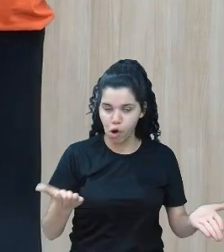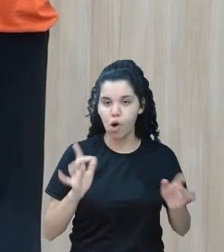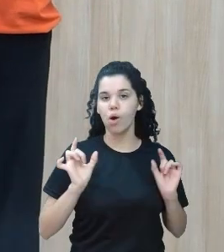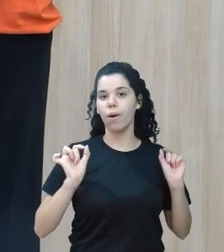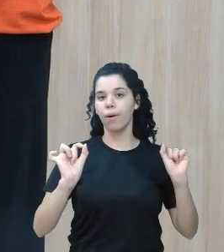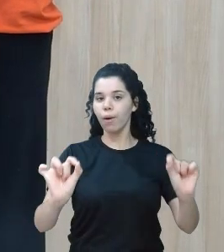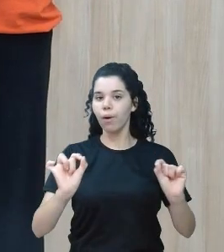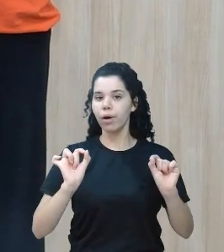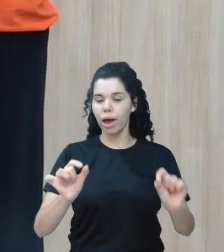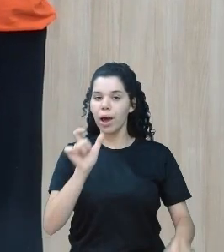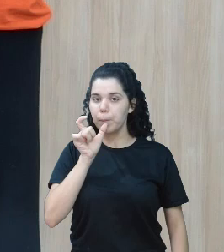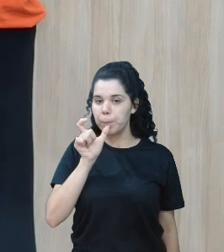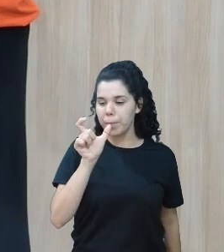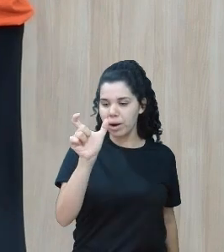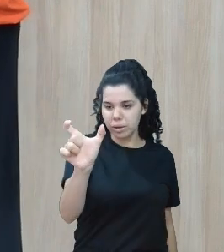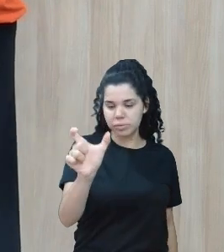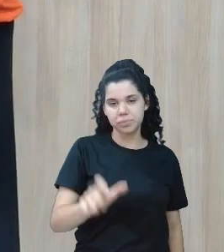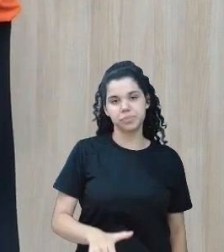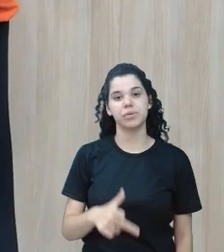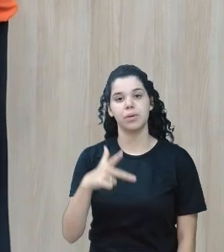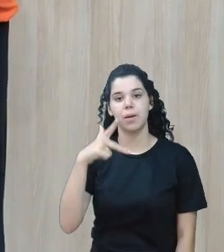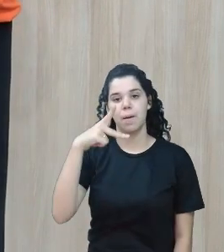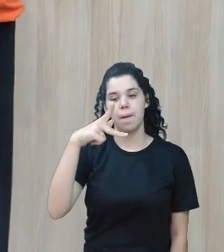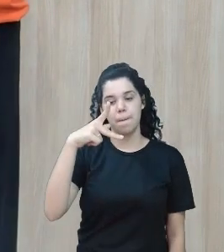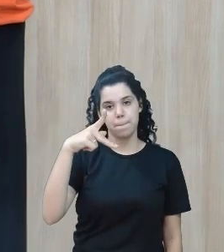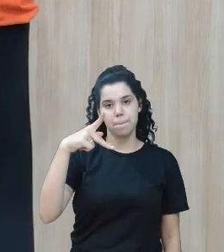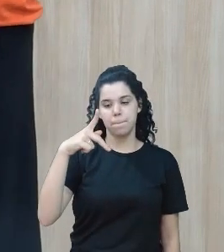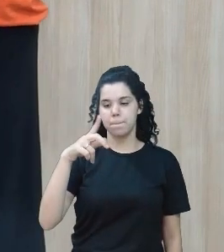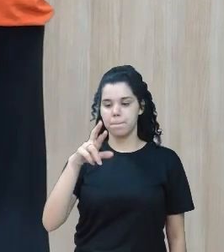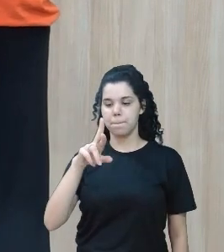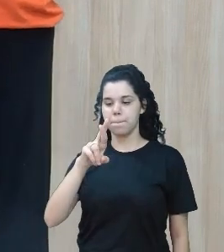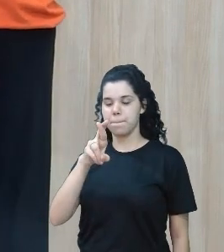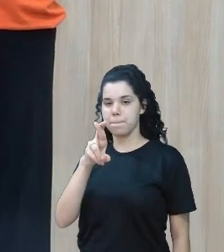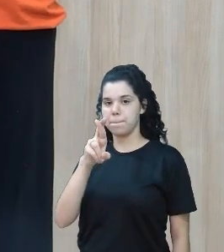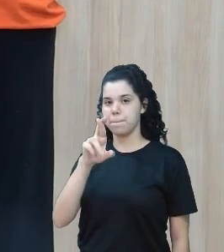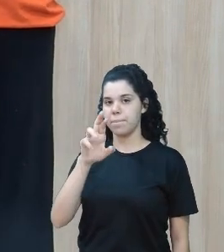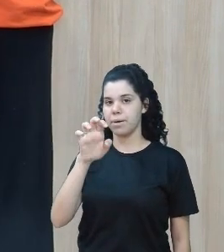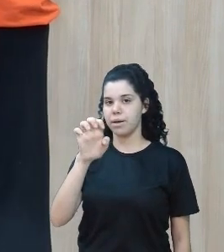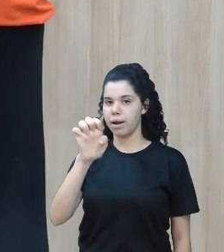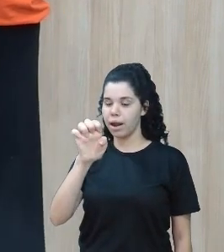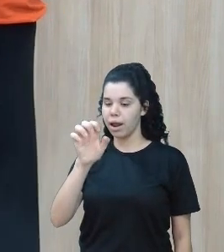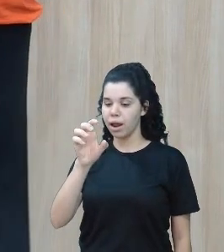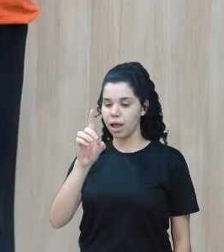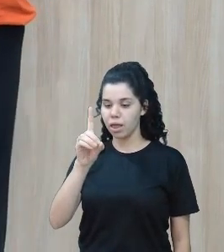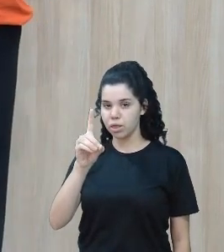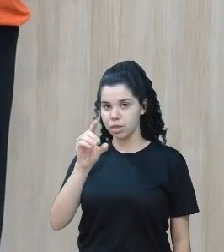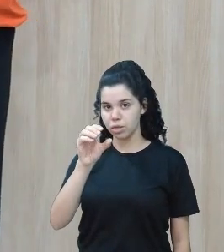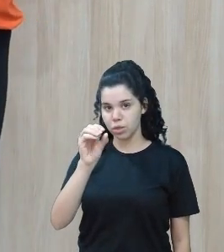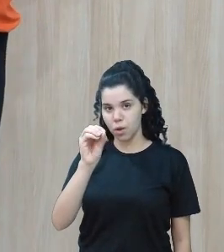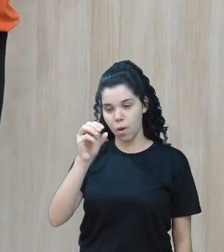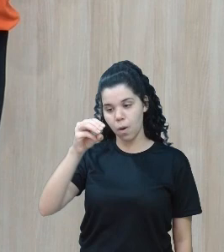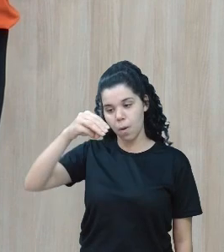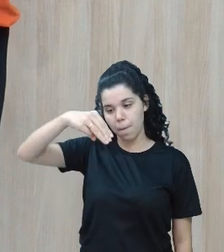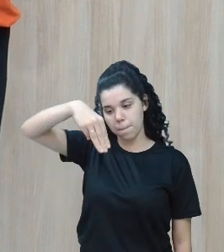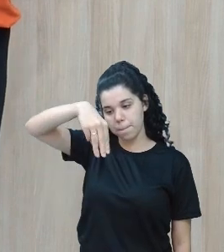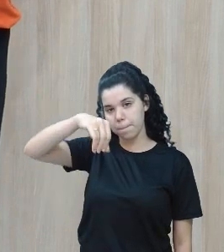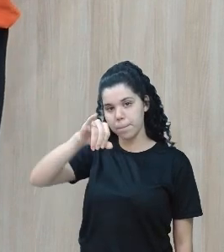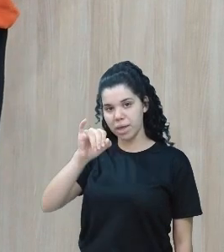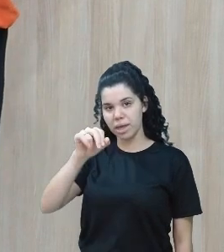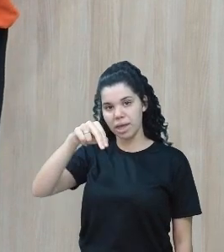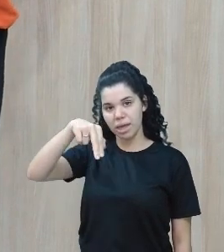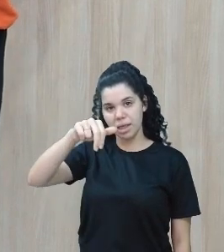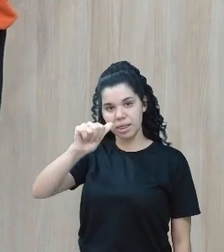que é a palavra predominância, tá? Essa palavra ela é muito usual e ela é muito comum em